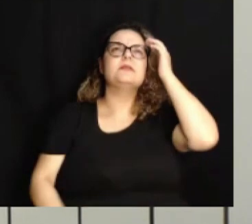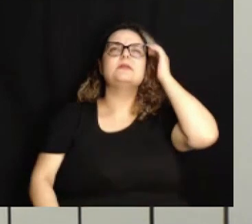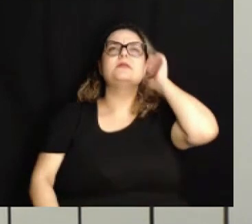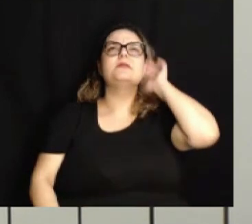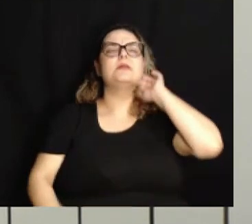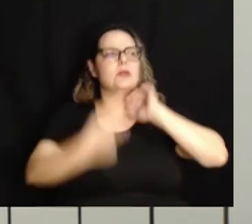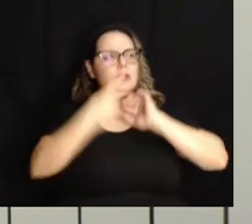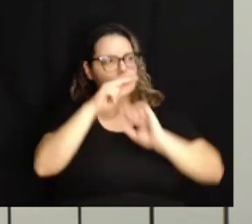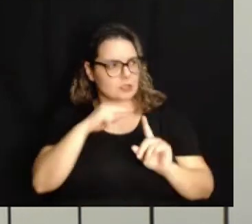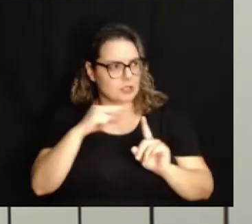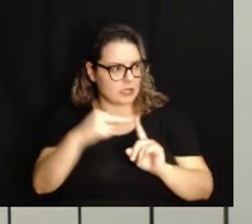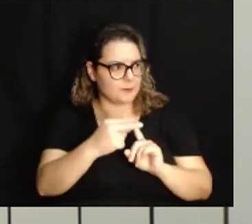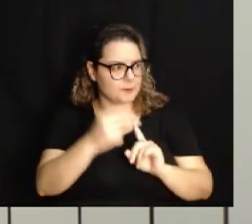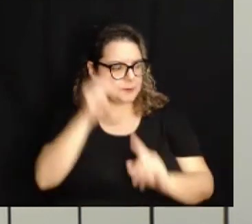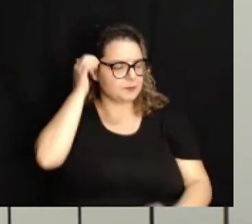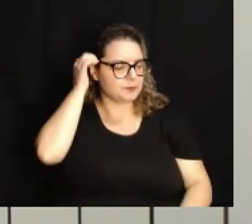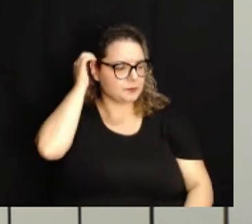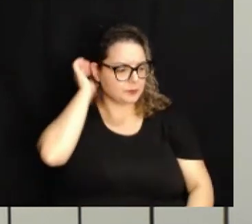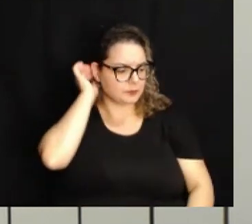seria